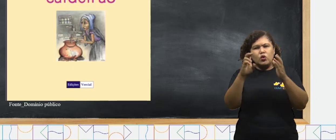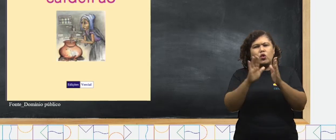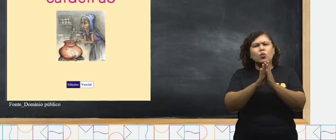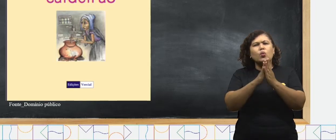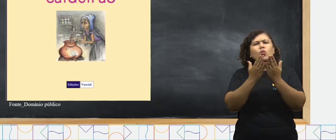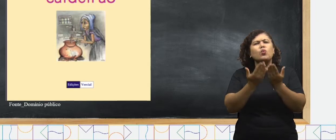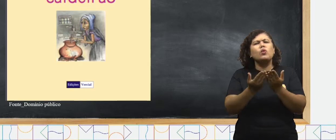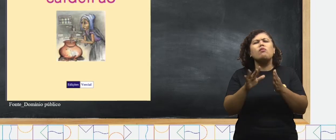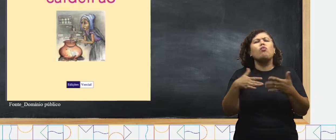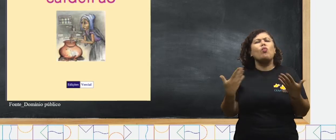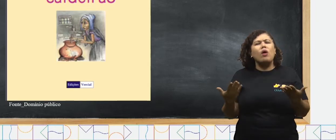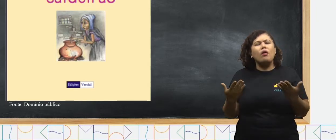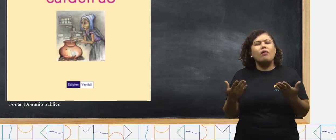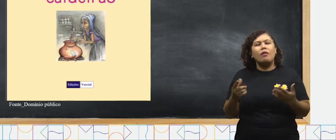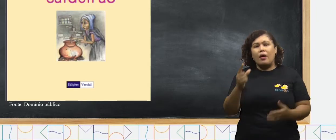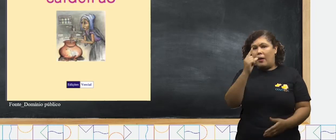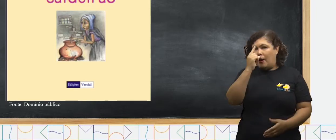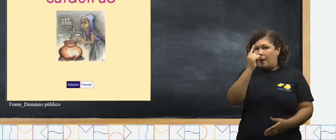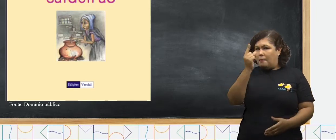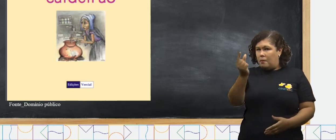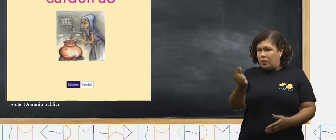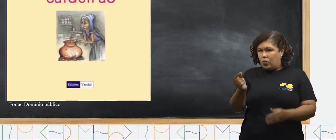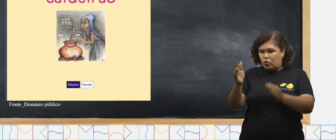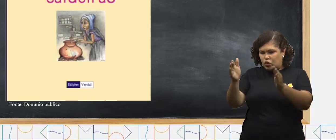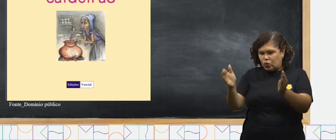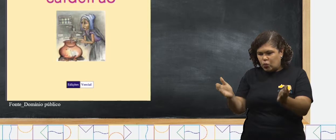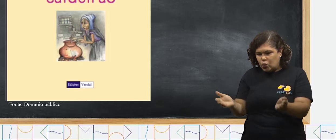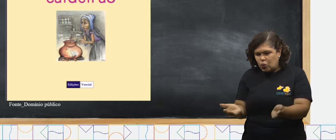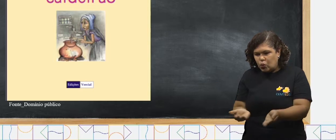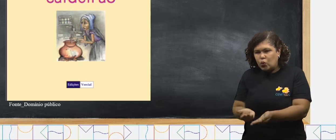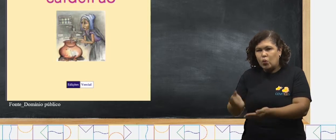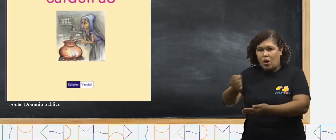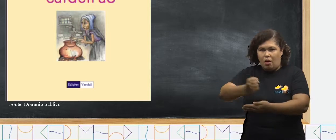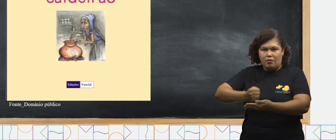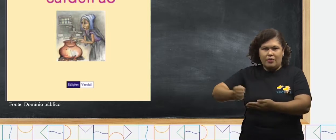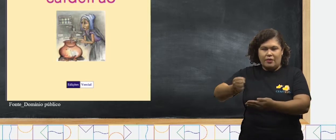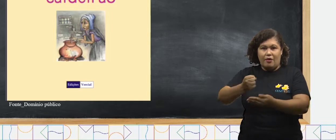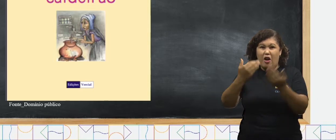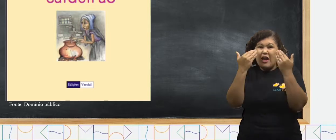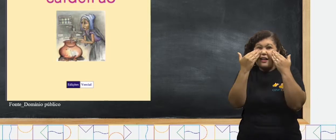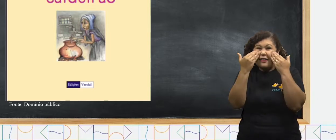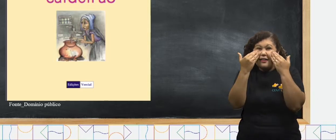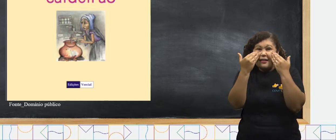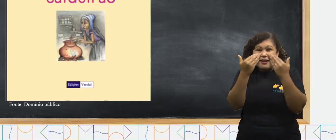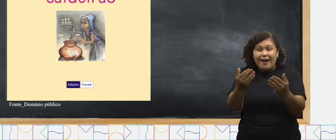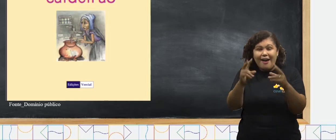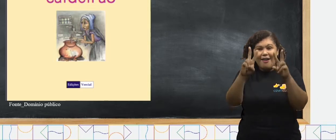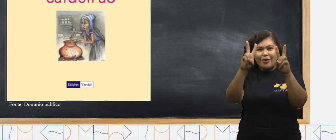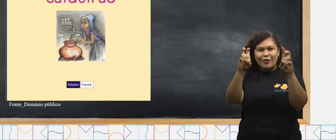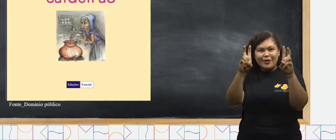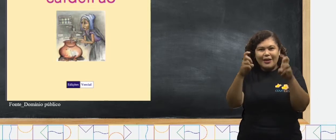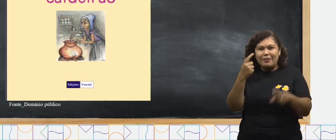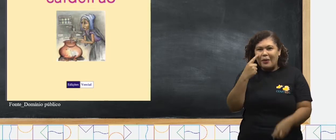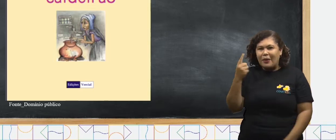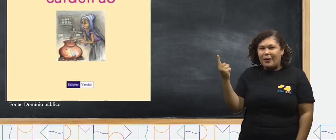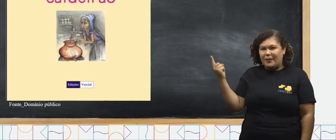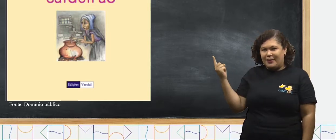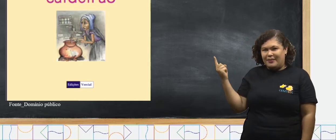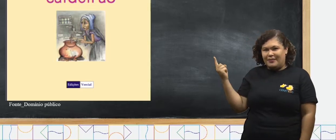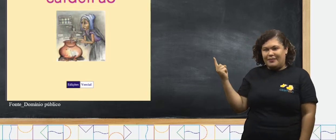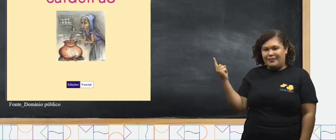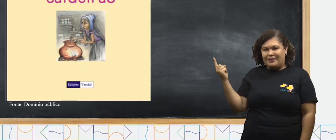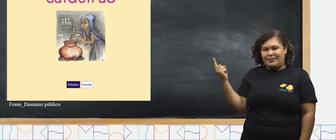é A Bruxa e o Caldeirão. Está explícito o assunto que o livro irá tratar